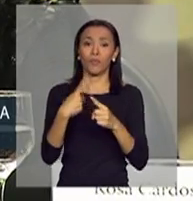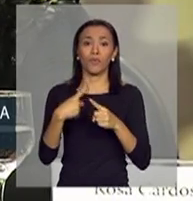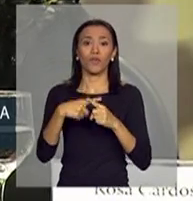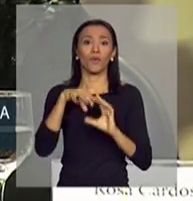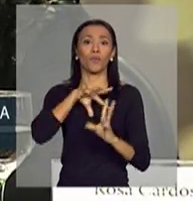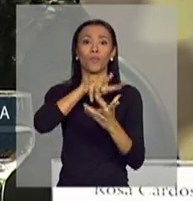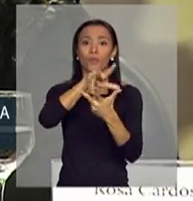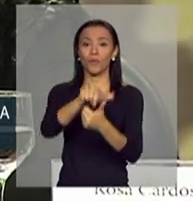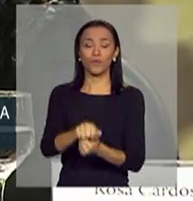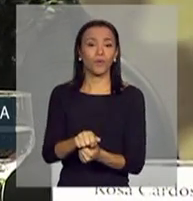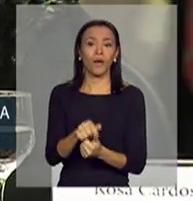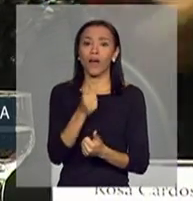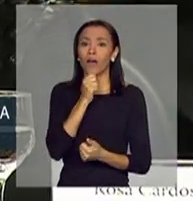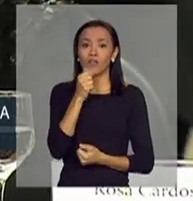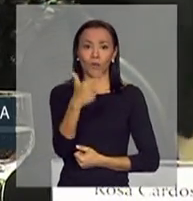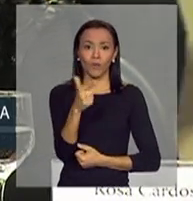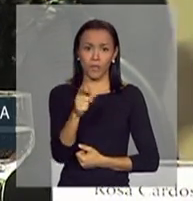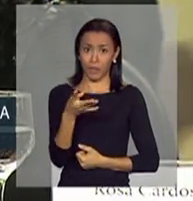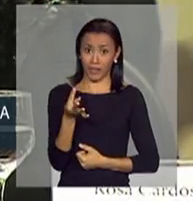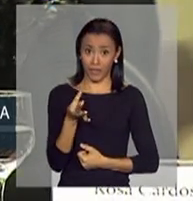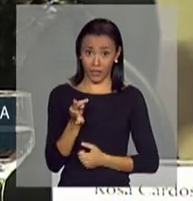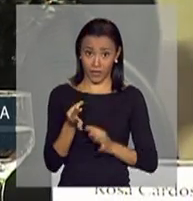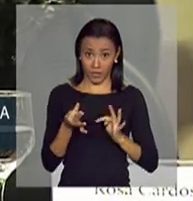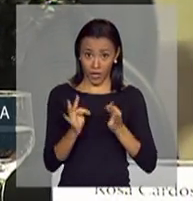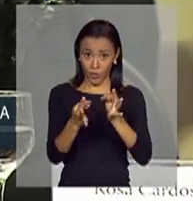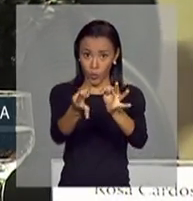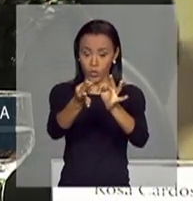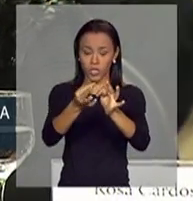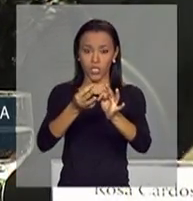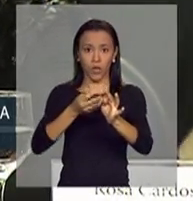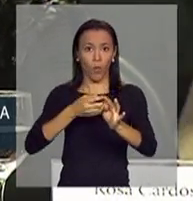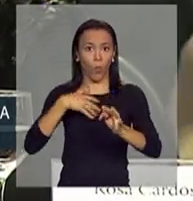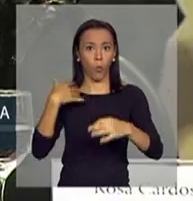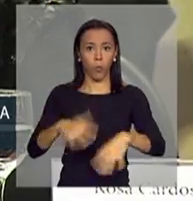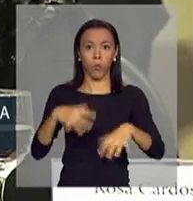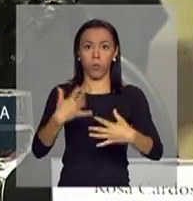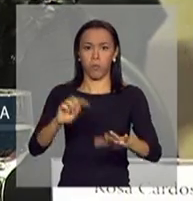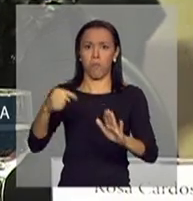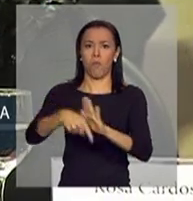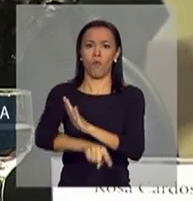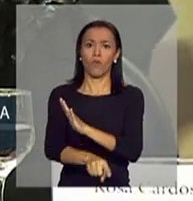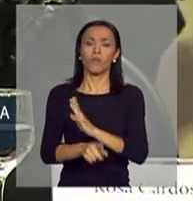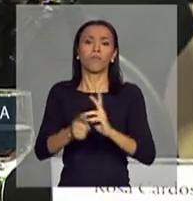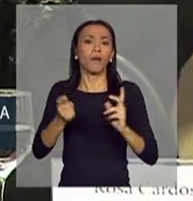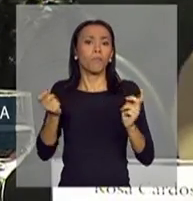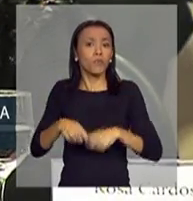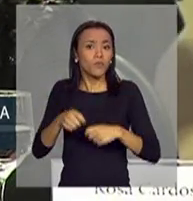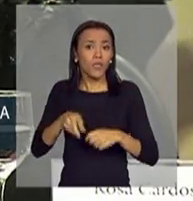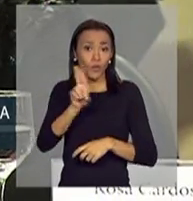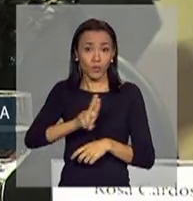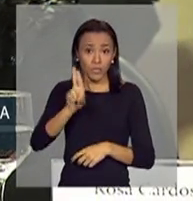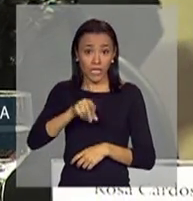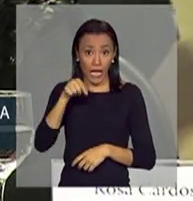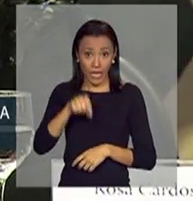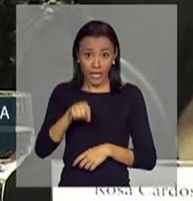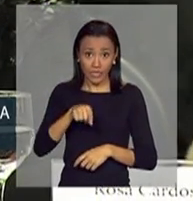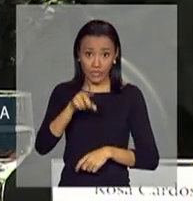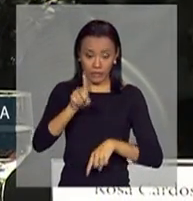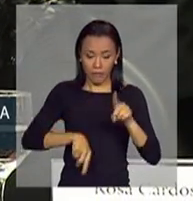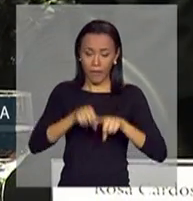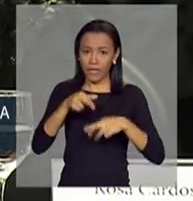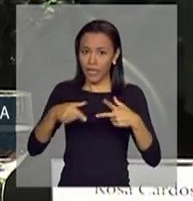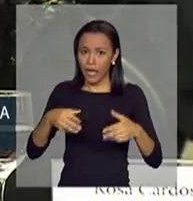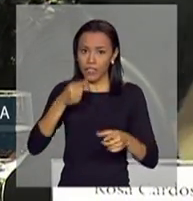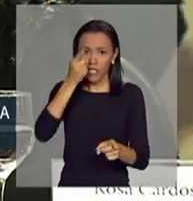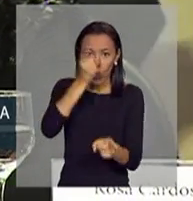de uma tecnologia tão avançada a ponto de poder, com esse material, determinar se